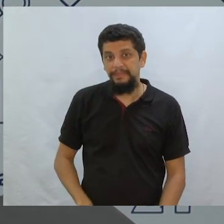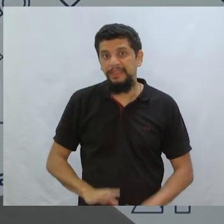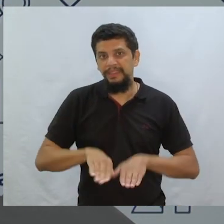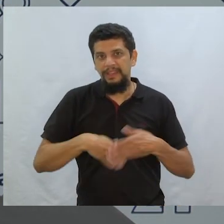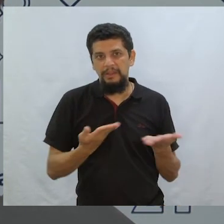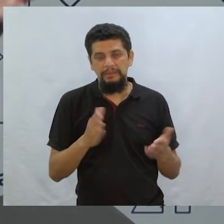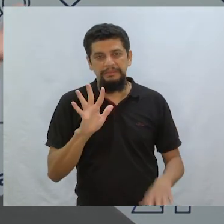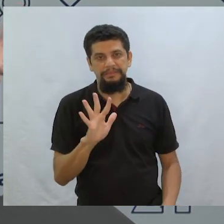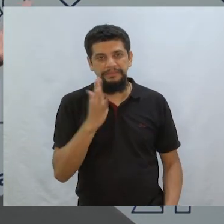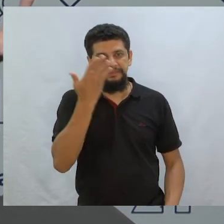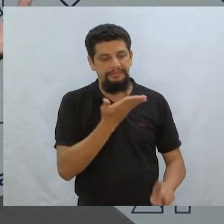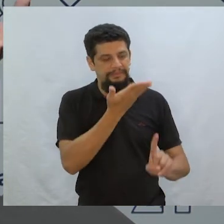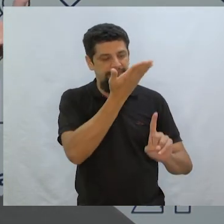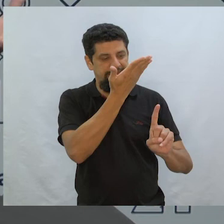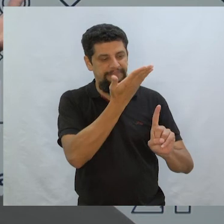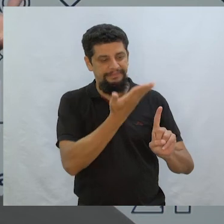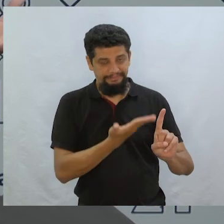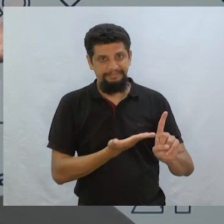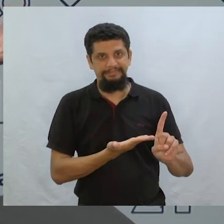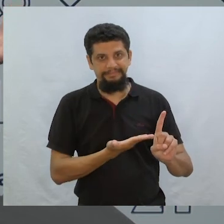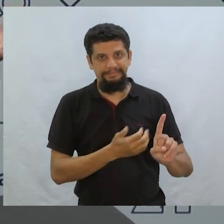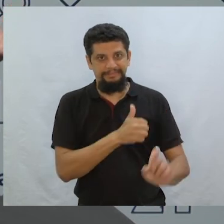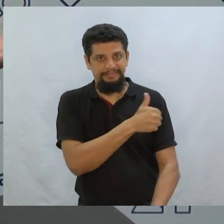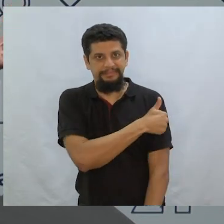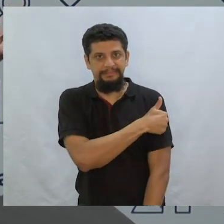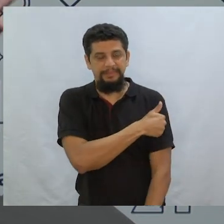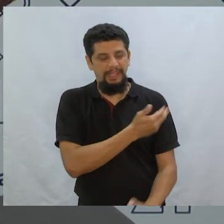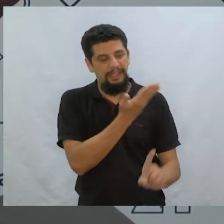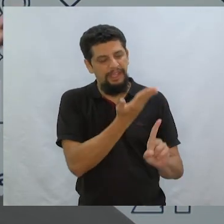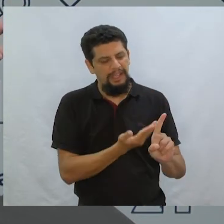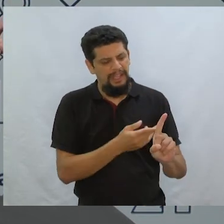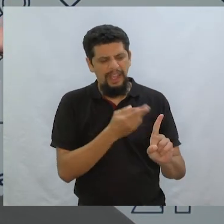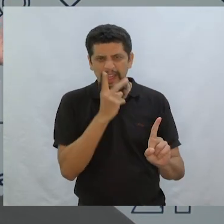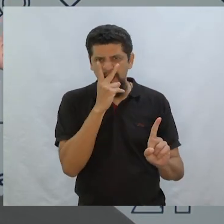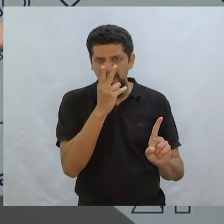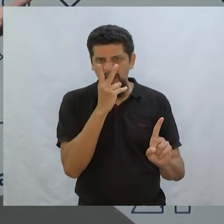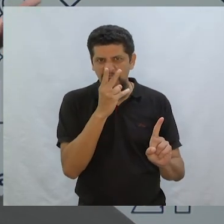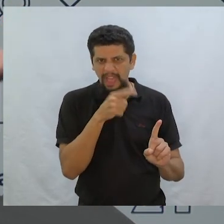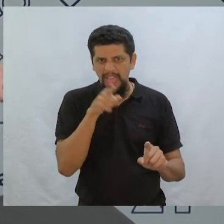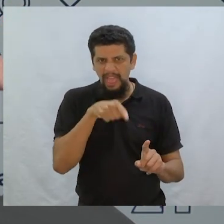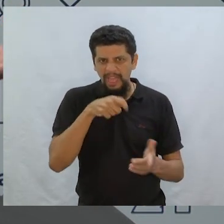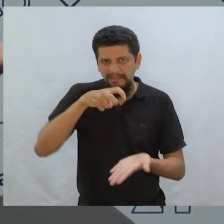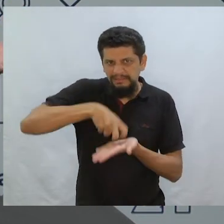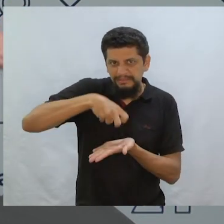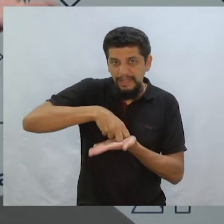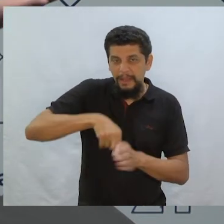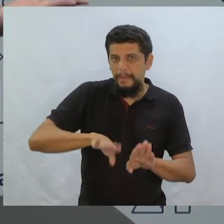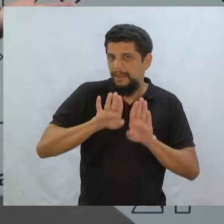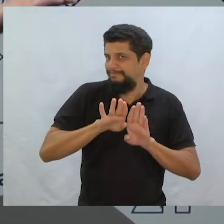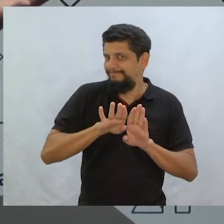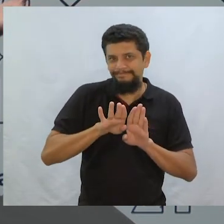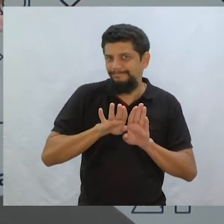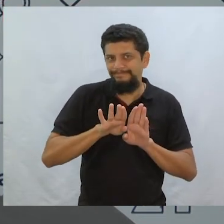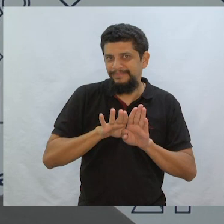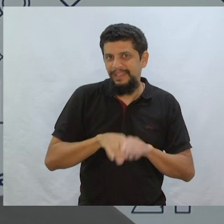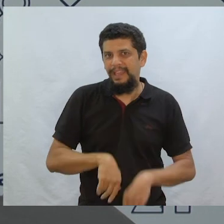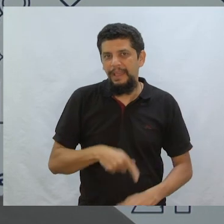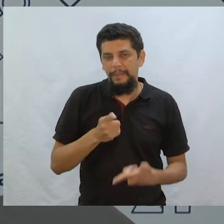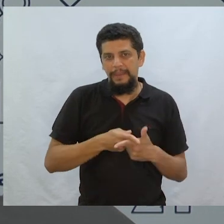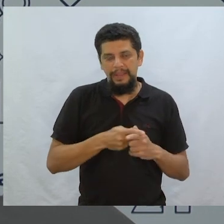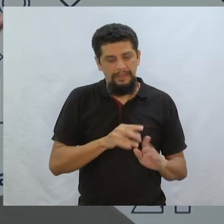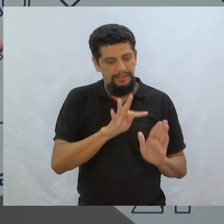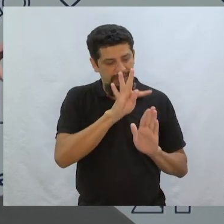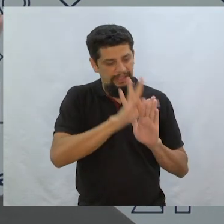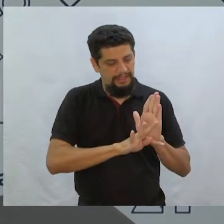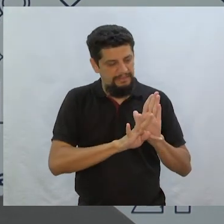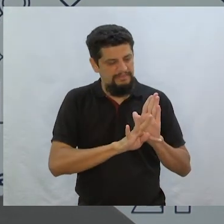isso aconteceu com o nosso Guilherme ele achou que fosse um castigo mas na verdade era porque